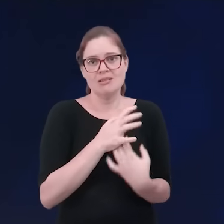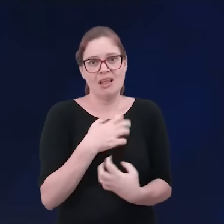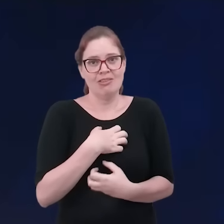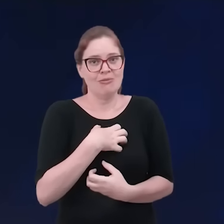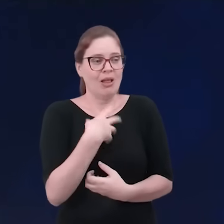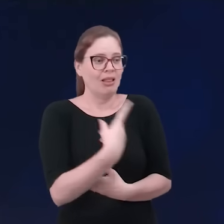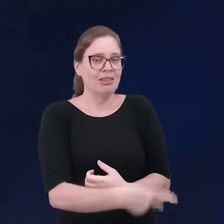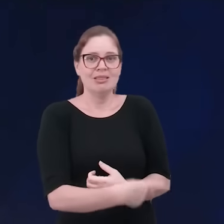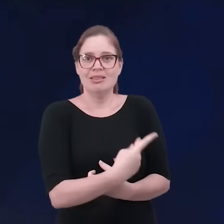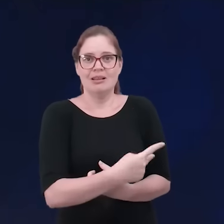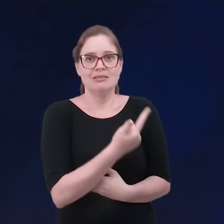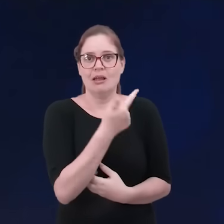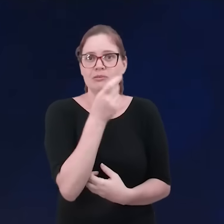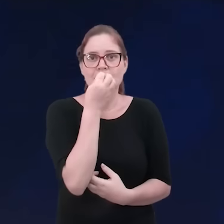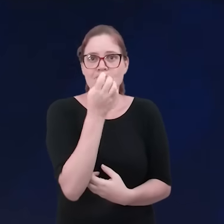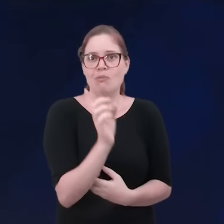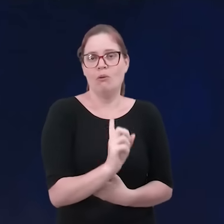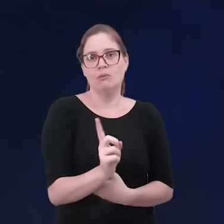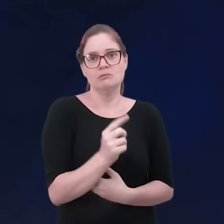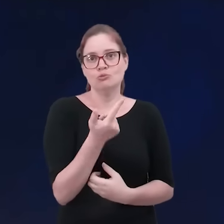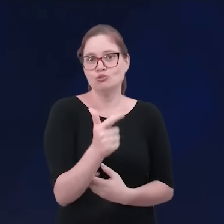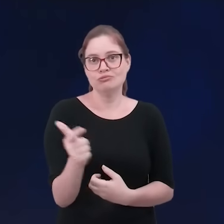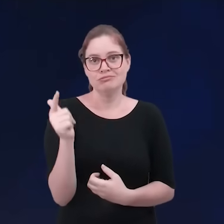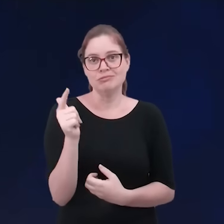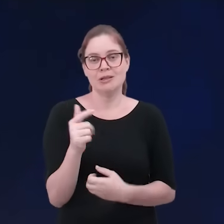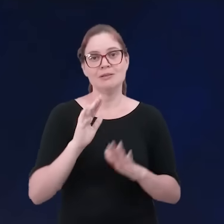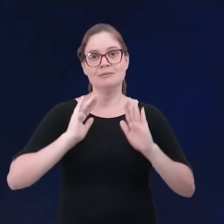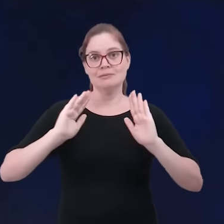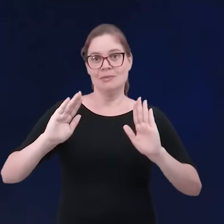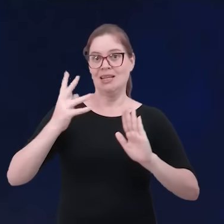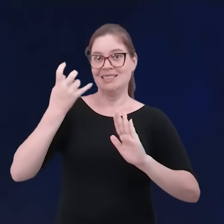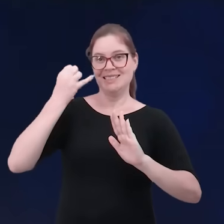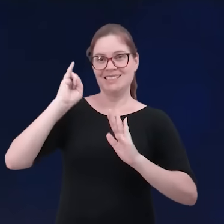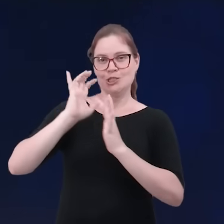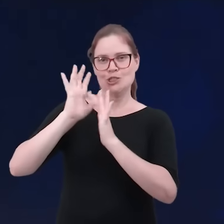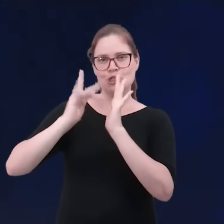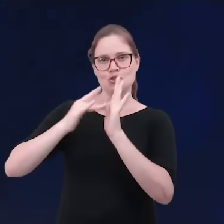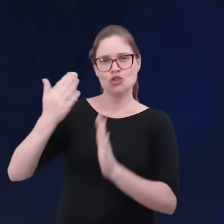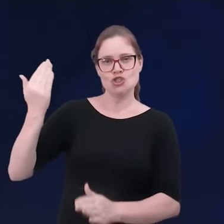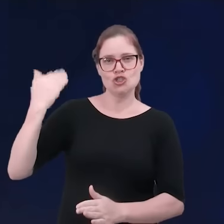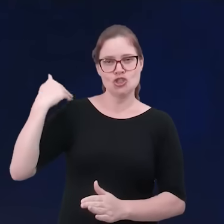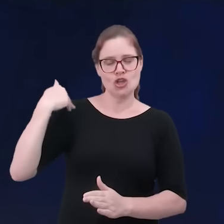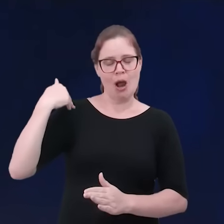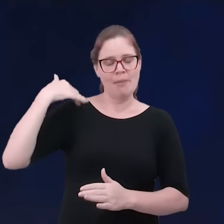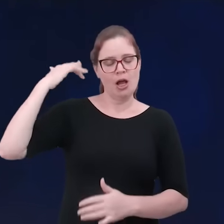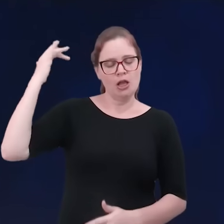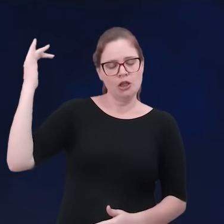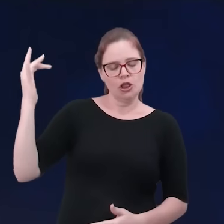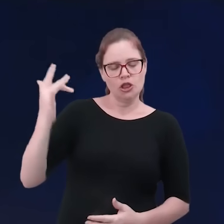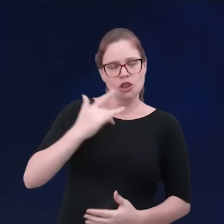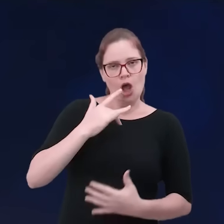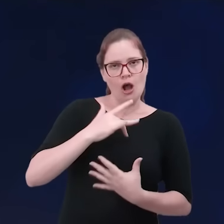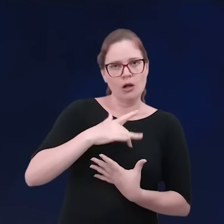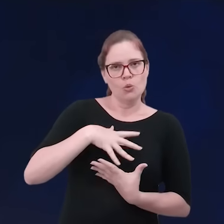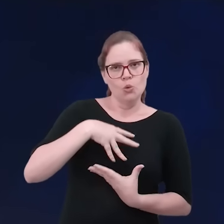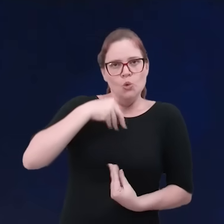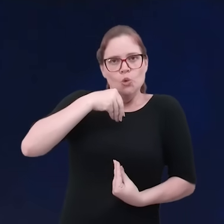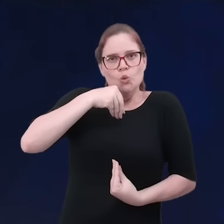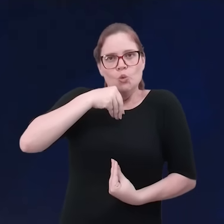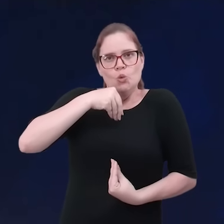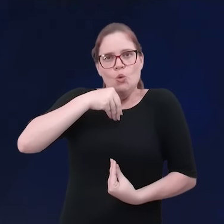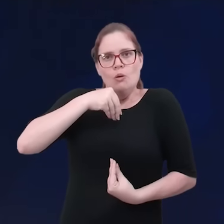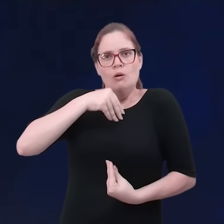levam a coisas boas. Mas quando Jesus se revela ao homem, toda essa sequidão